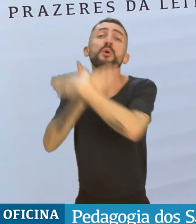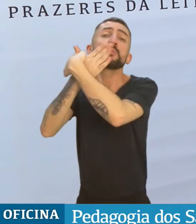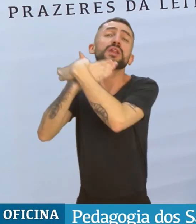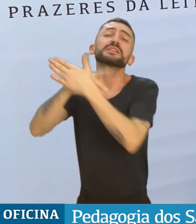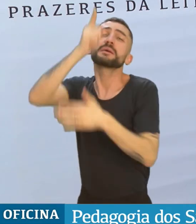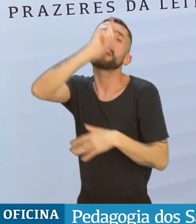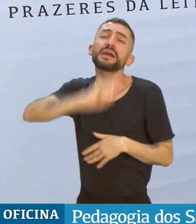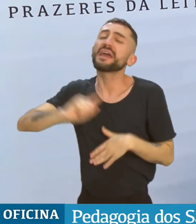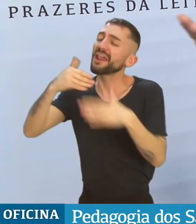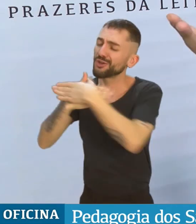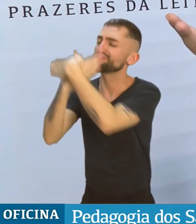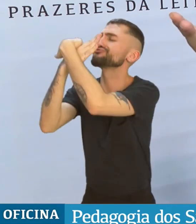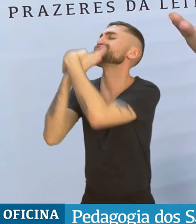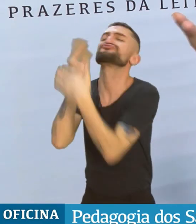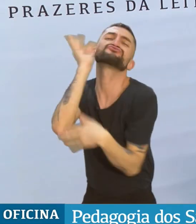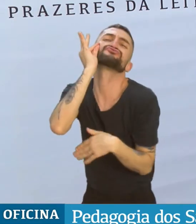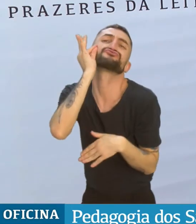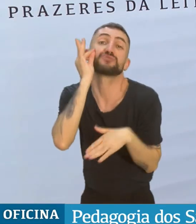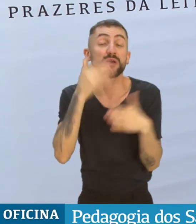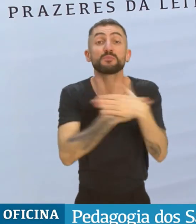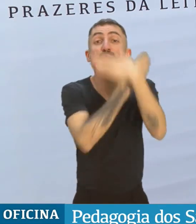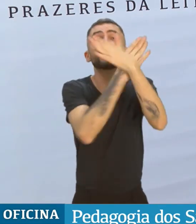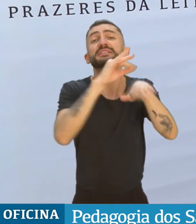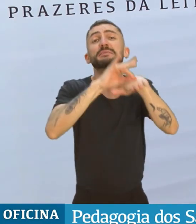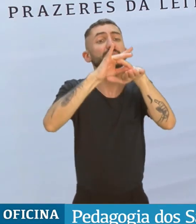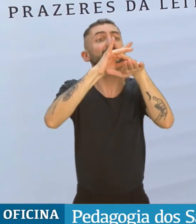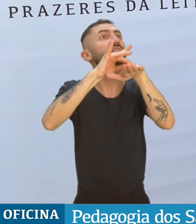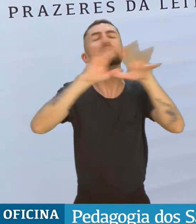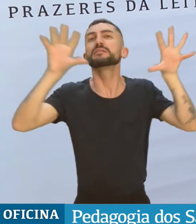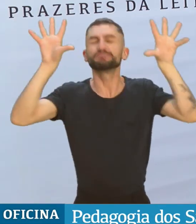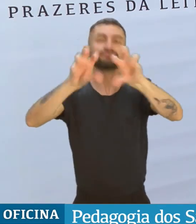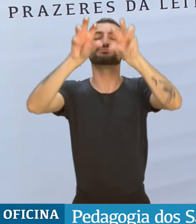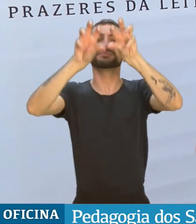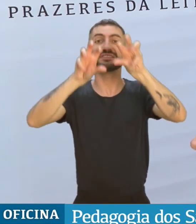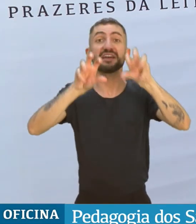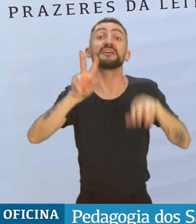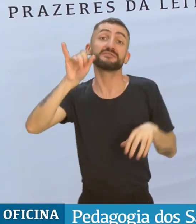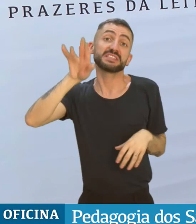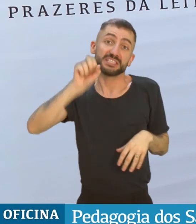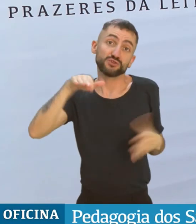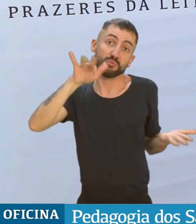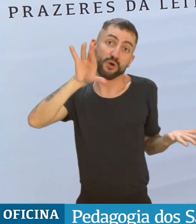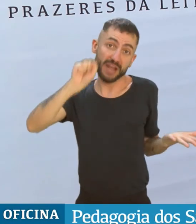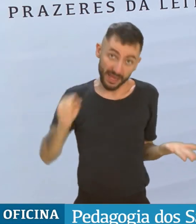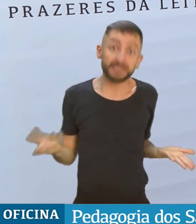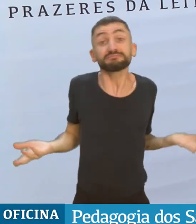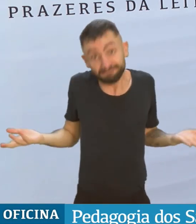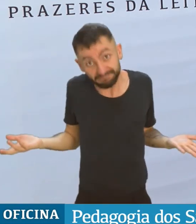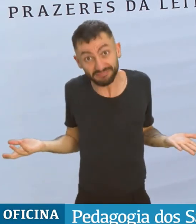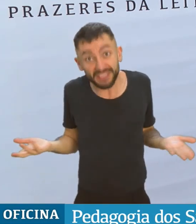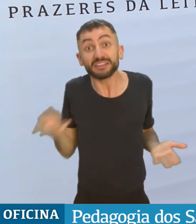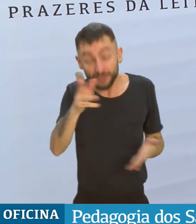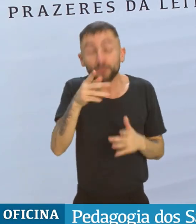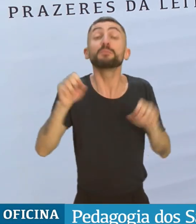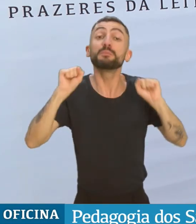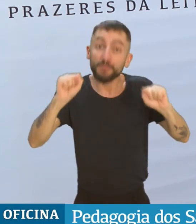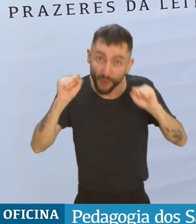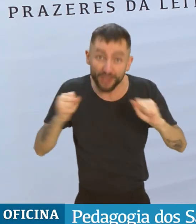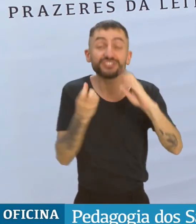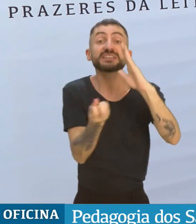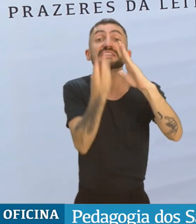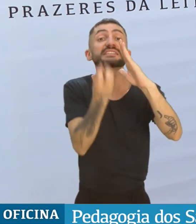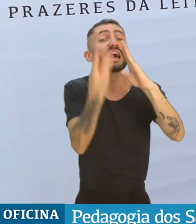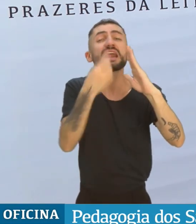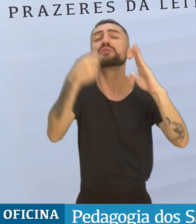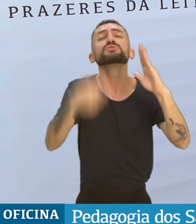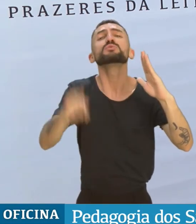tão bonitinhas, e as pretas então, que escuridão. Vinícius de Moraes, né? Então, o sarau não precisa